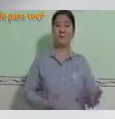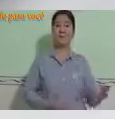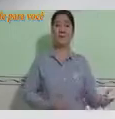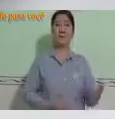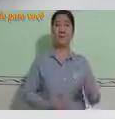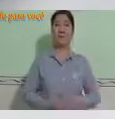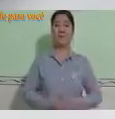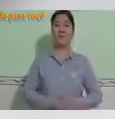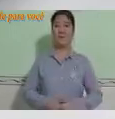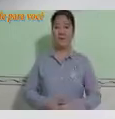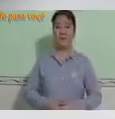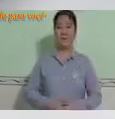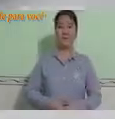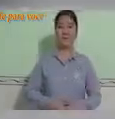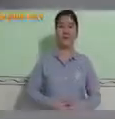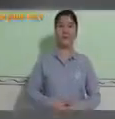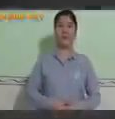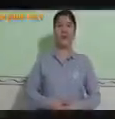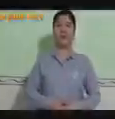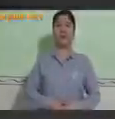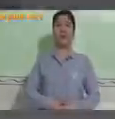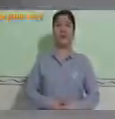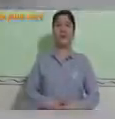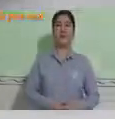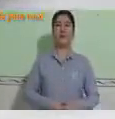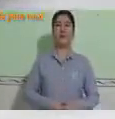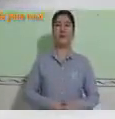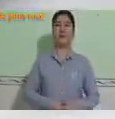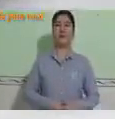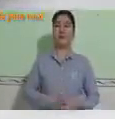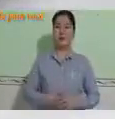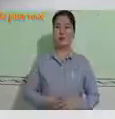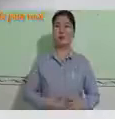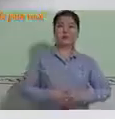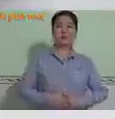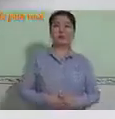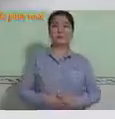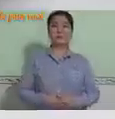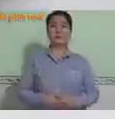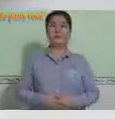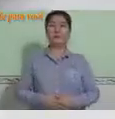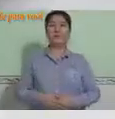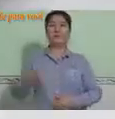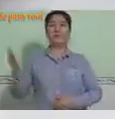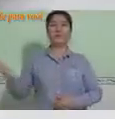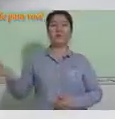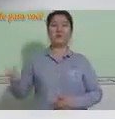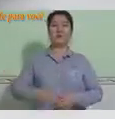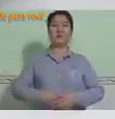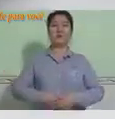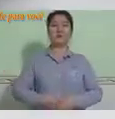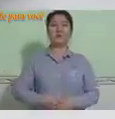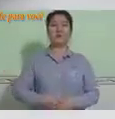TIONICIALERPETIR, 10 vezes. Neste exercício, vírgula, é muito importante que os joelhos nunca fiquem à frente de os pés,